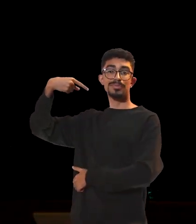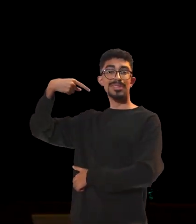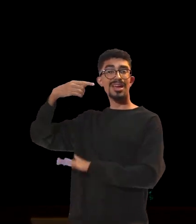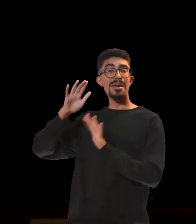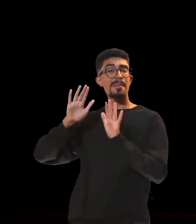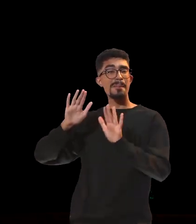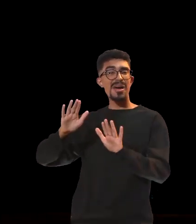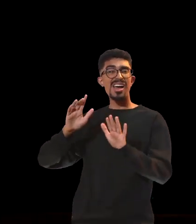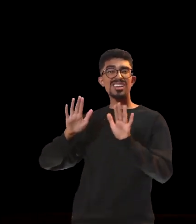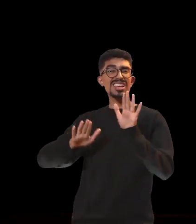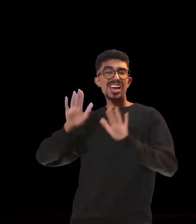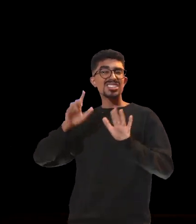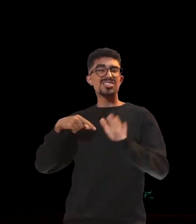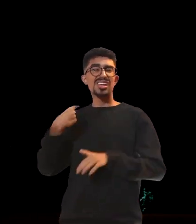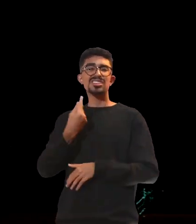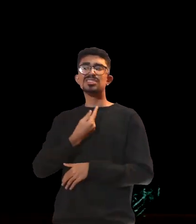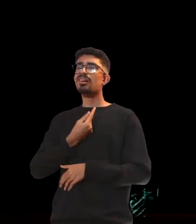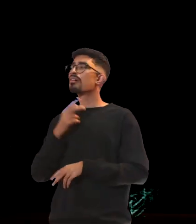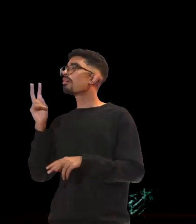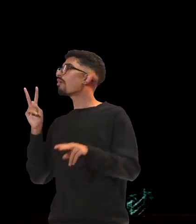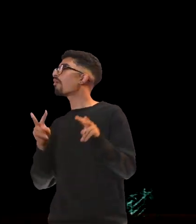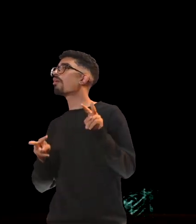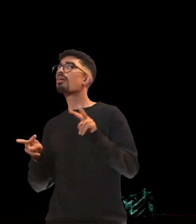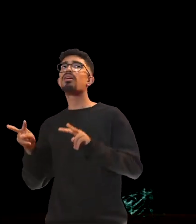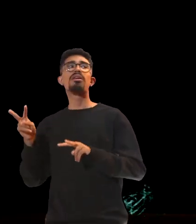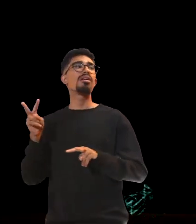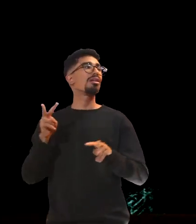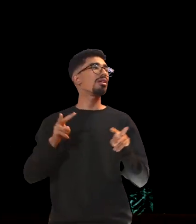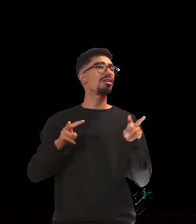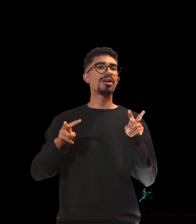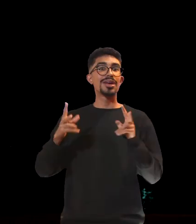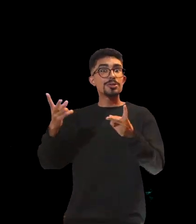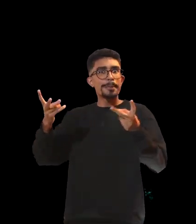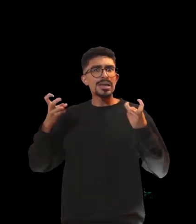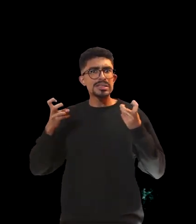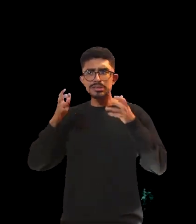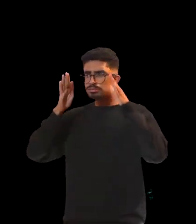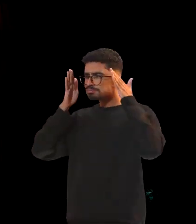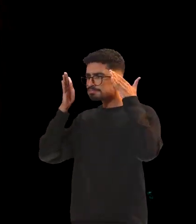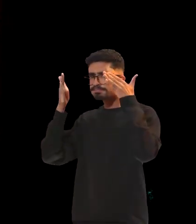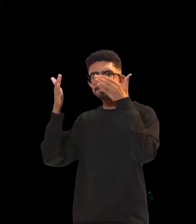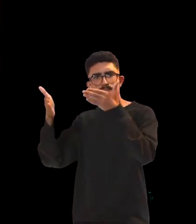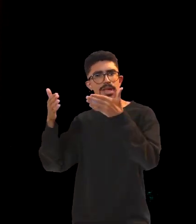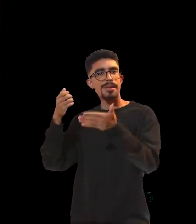vida distraído, sem estar consciente, sem estar atento, sem estar vigilante.